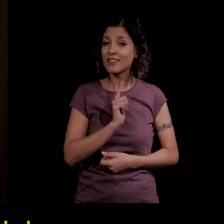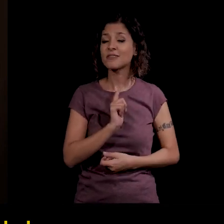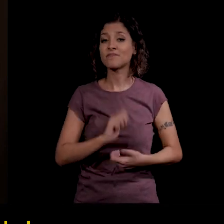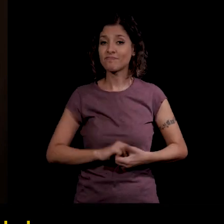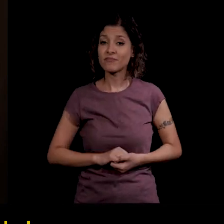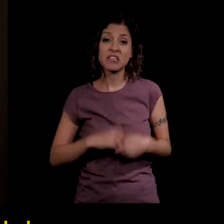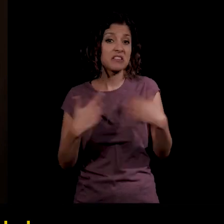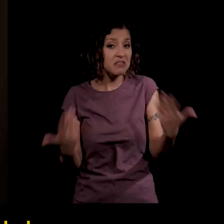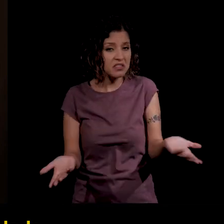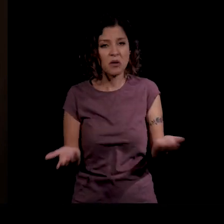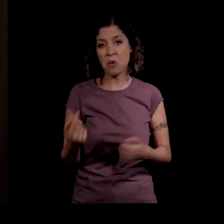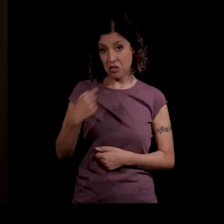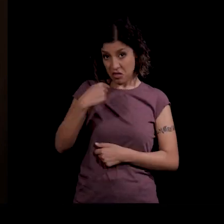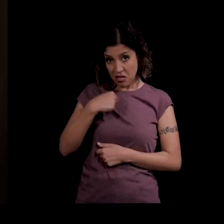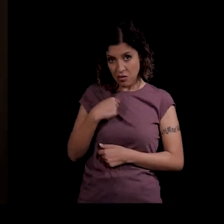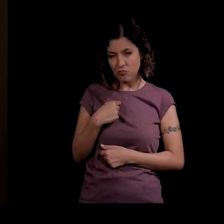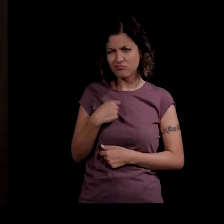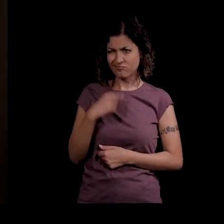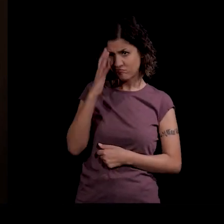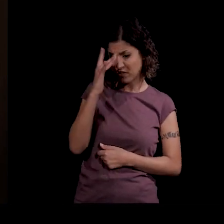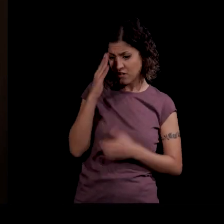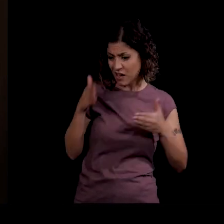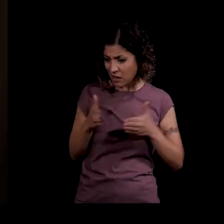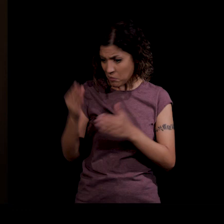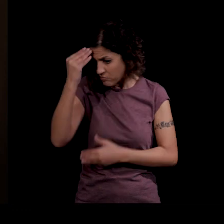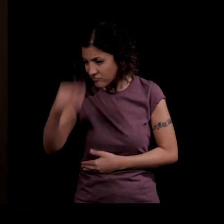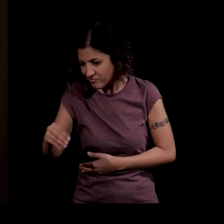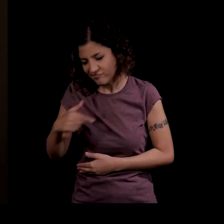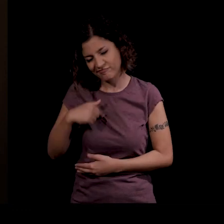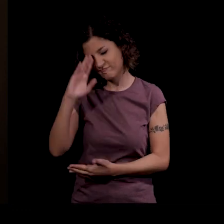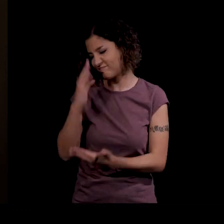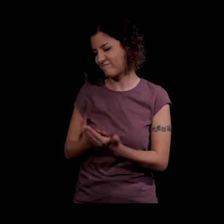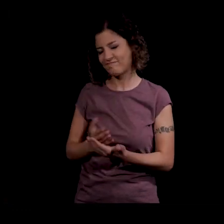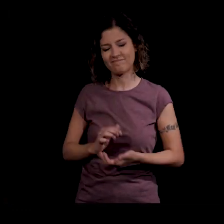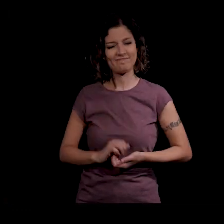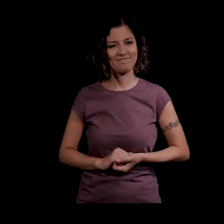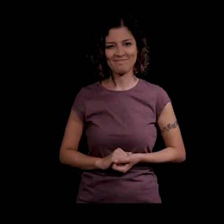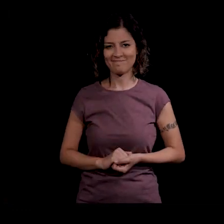criatividade. Então, assim, eu não acho que o caminho é desistir.